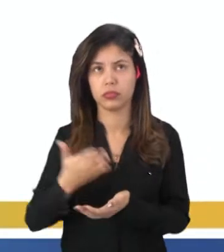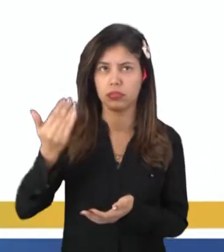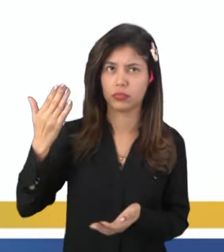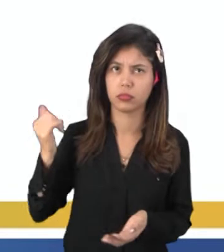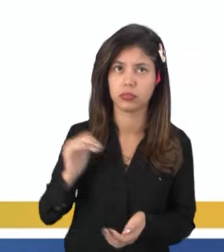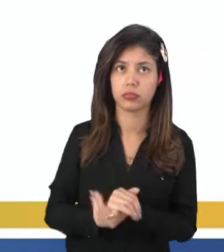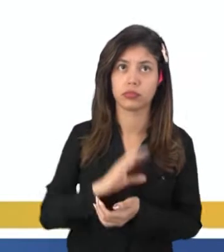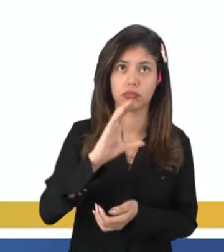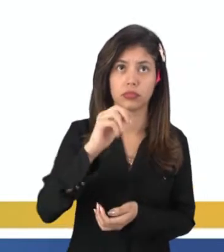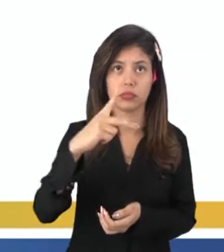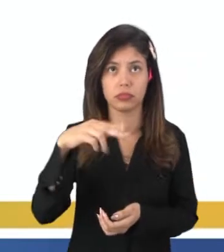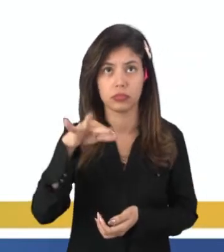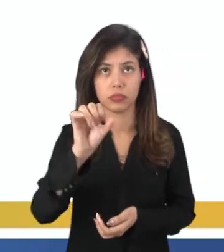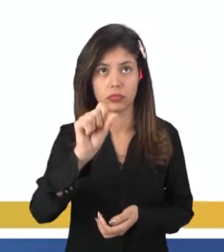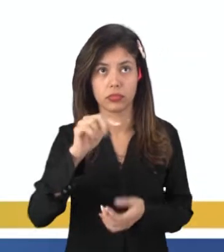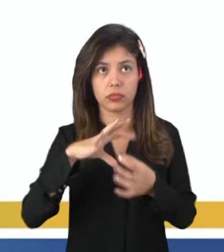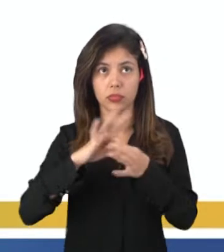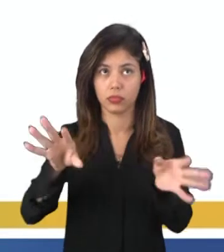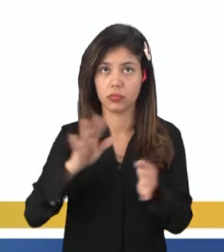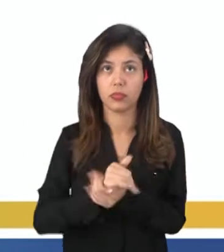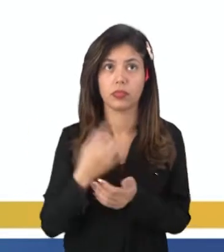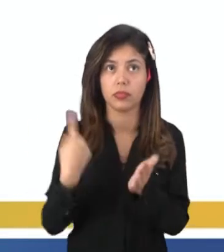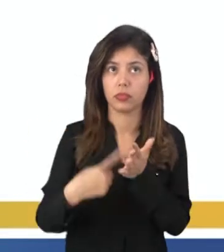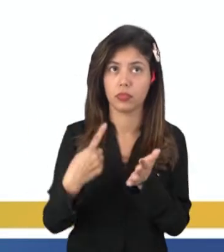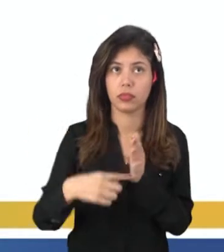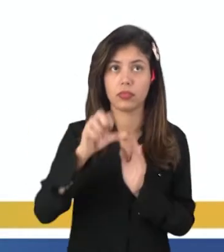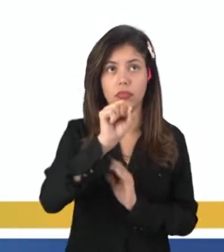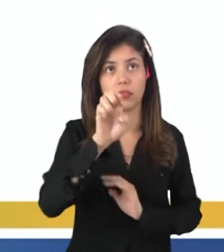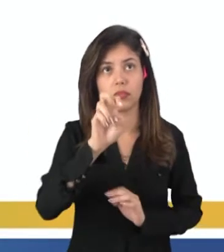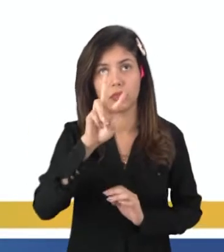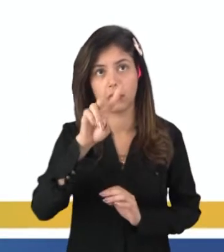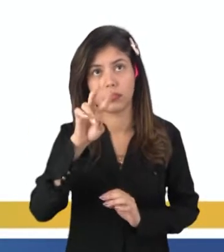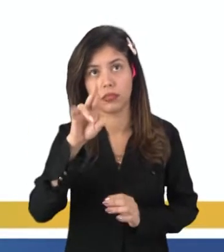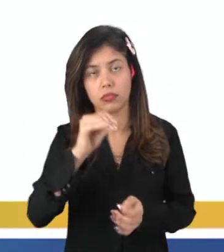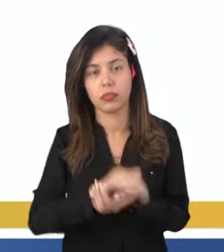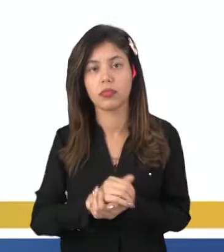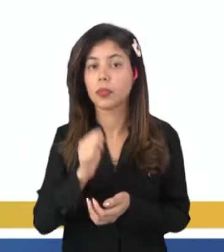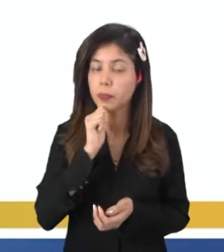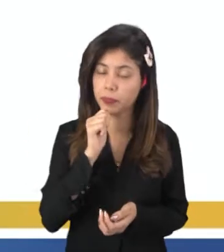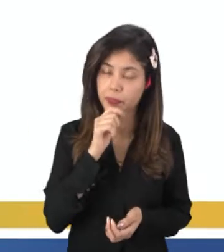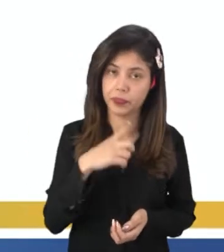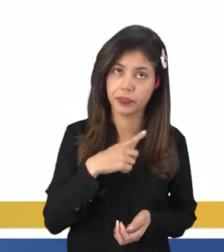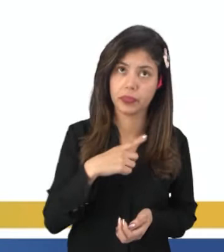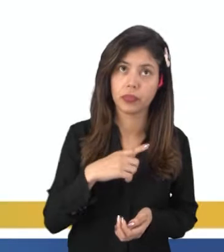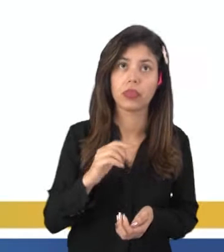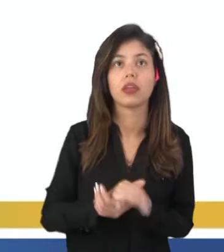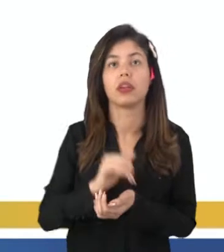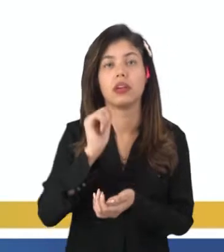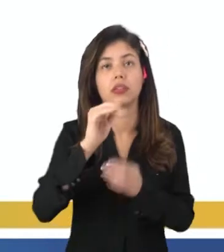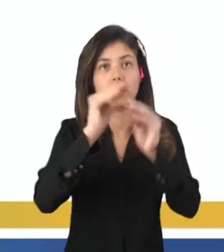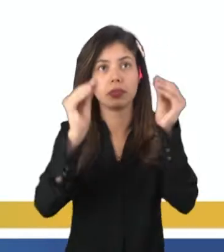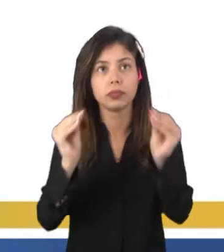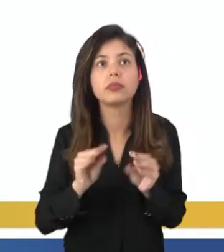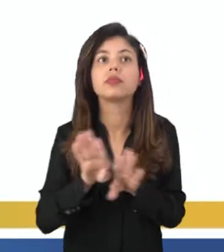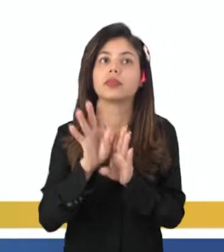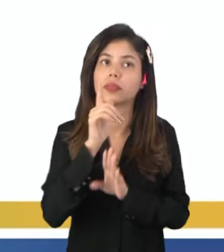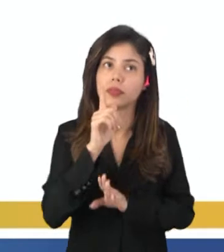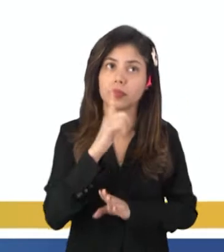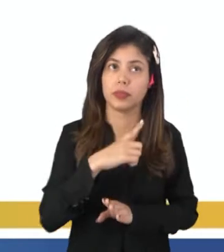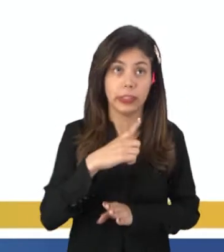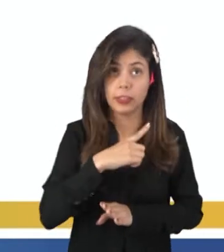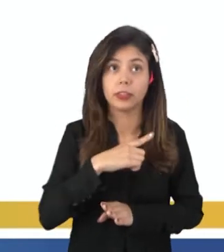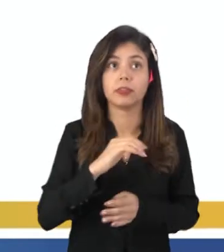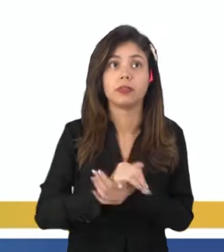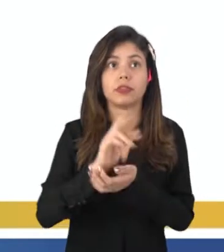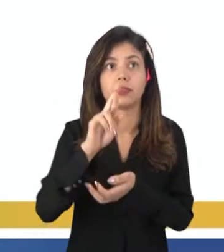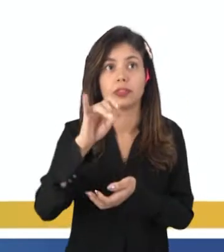época, né, e por camponeses, livres ou em condições de servidão, havia ainda artesãos nos feudos. Então,